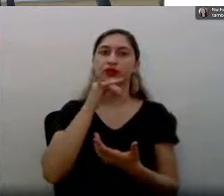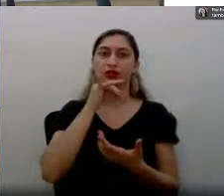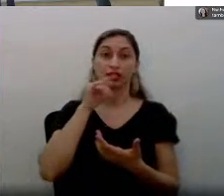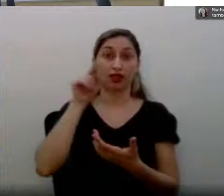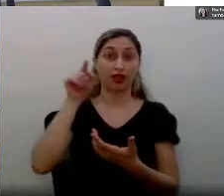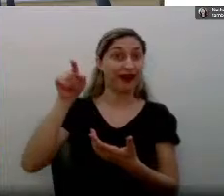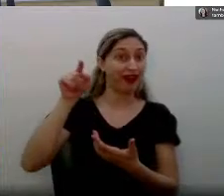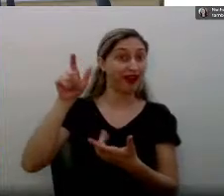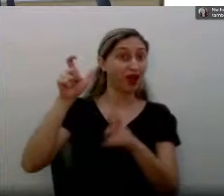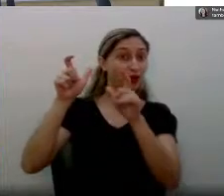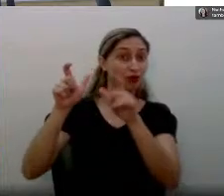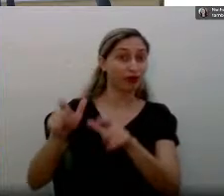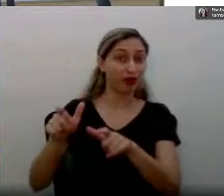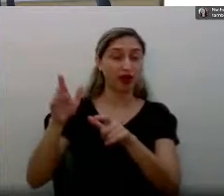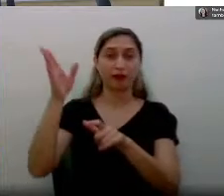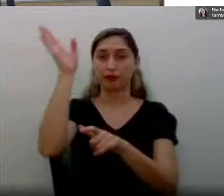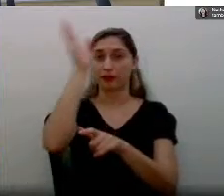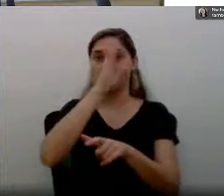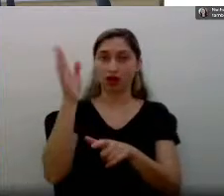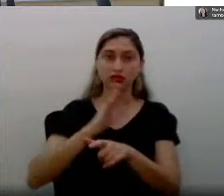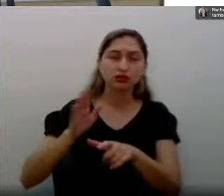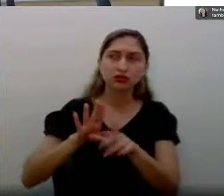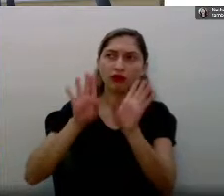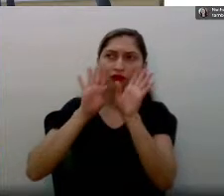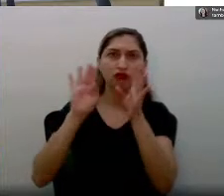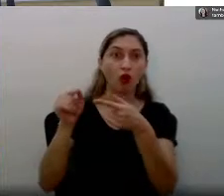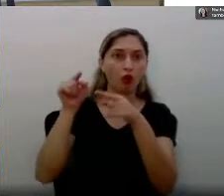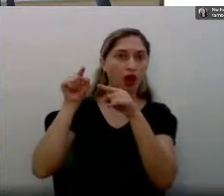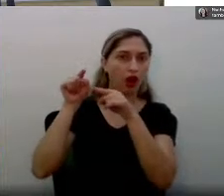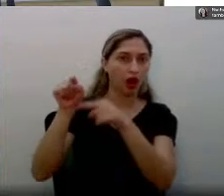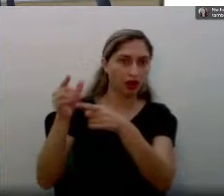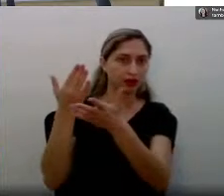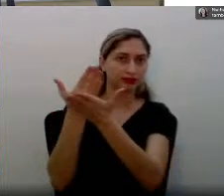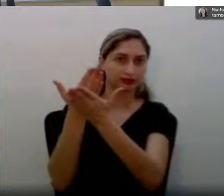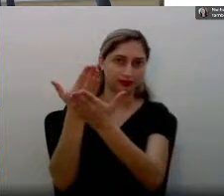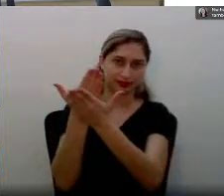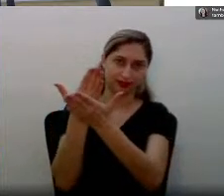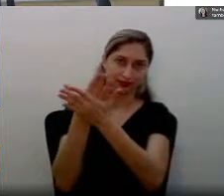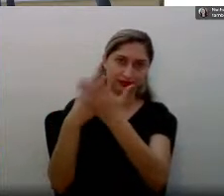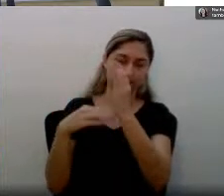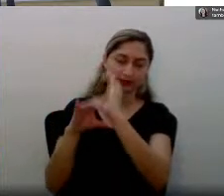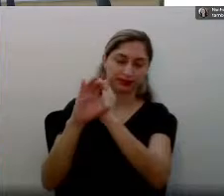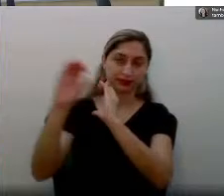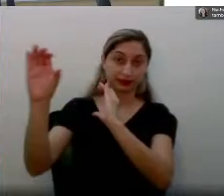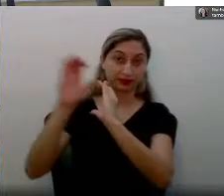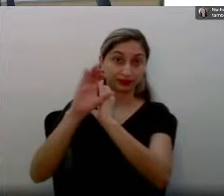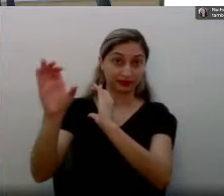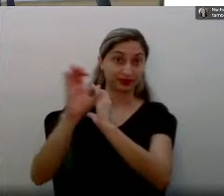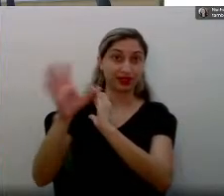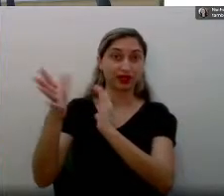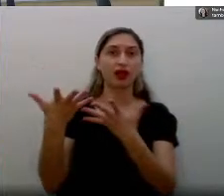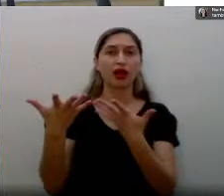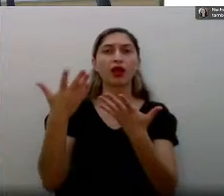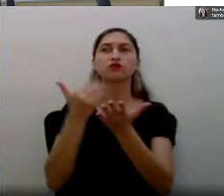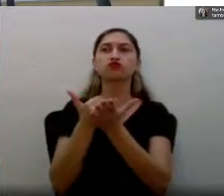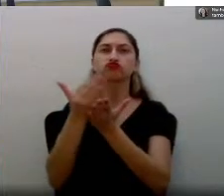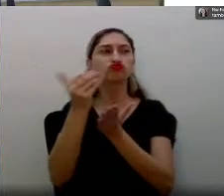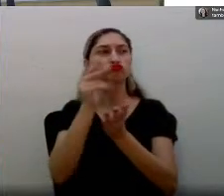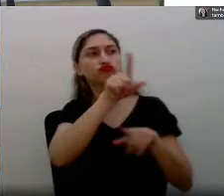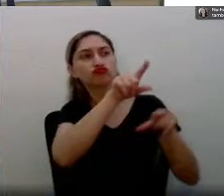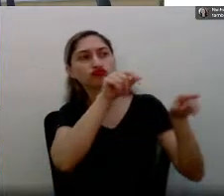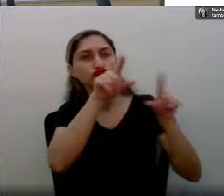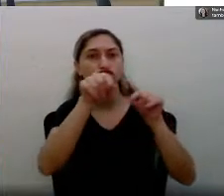Astronomia no nosso país era focada né eles destacaram algumas pessoas para virem para cá